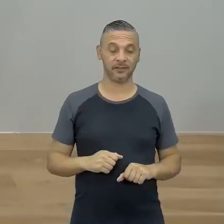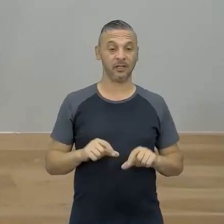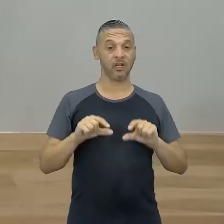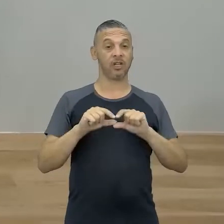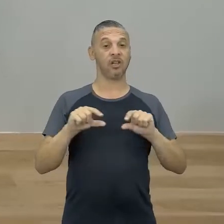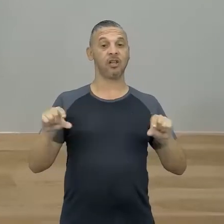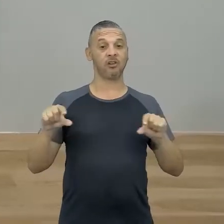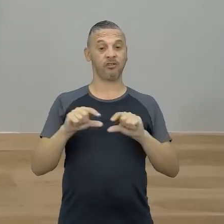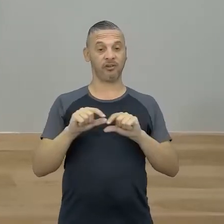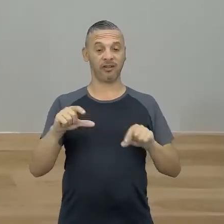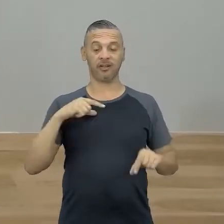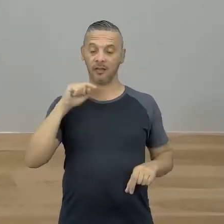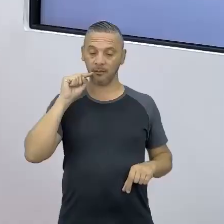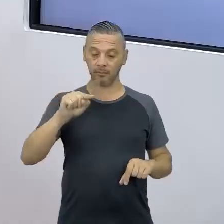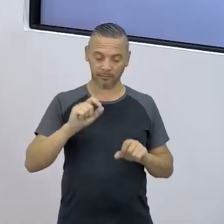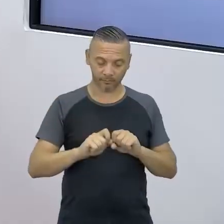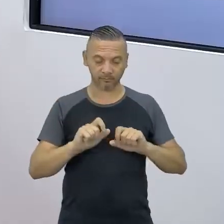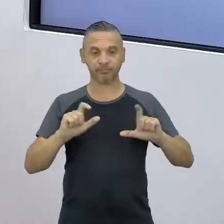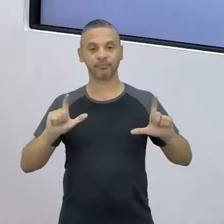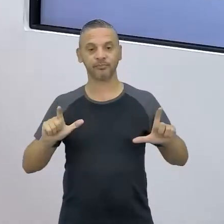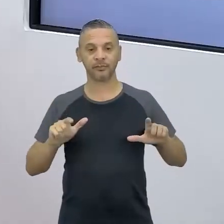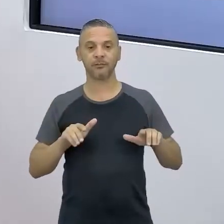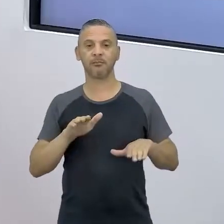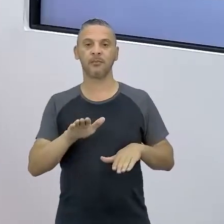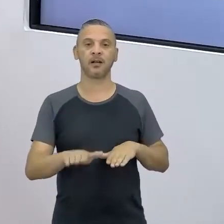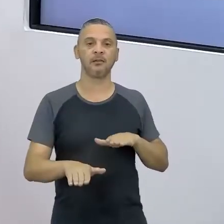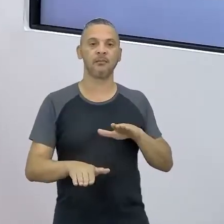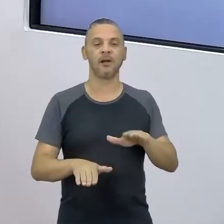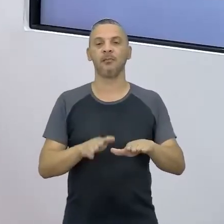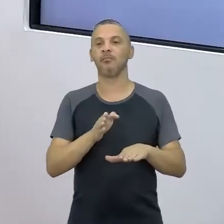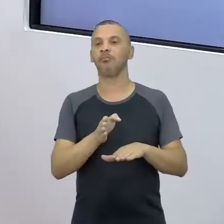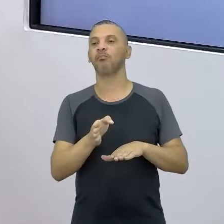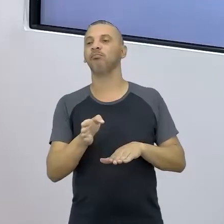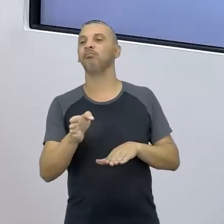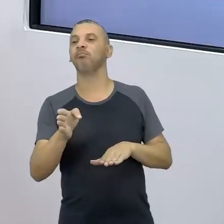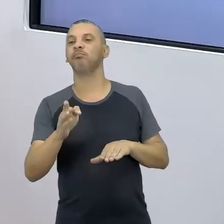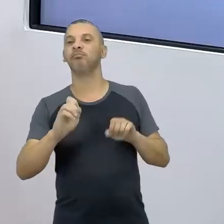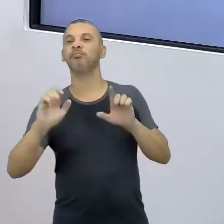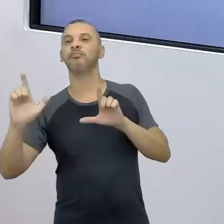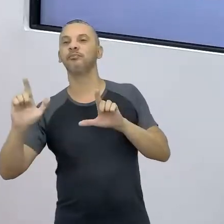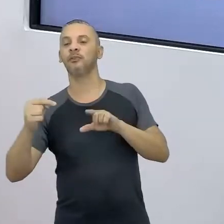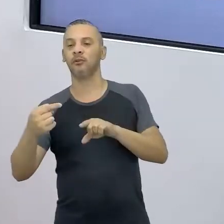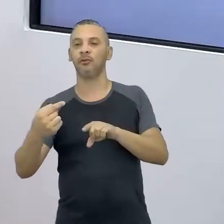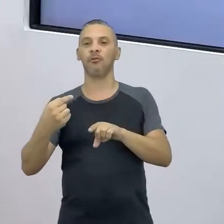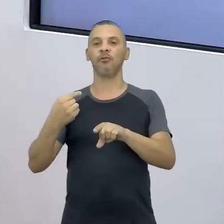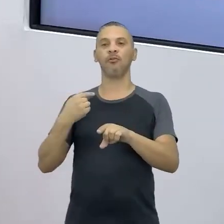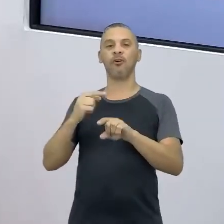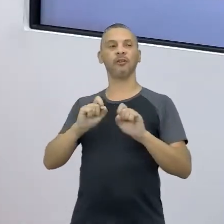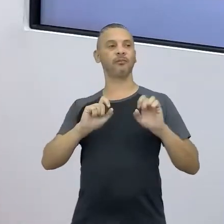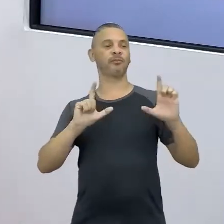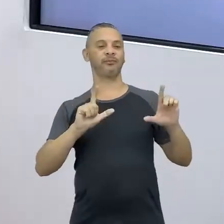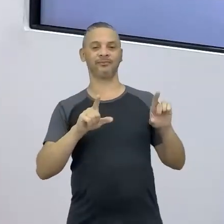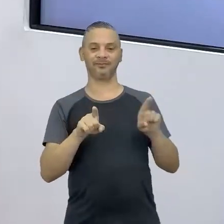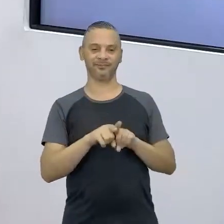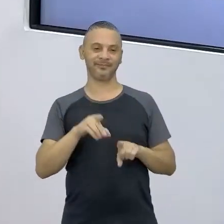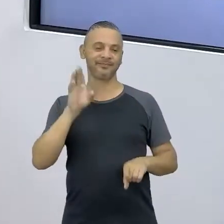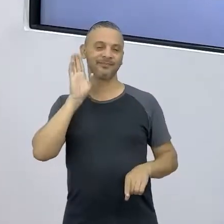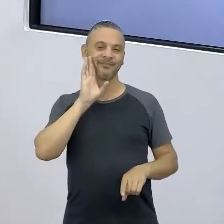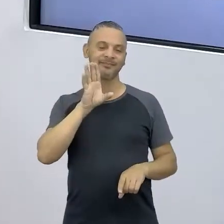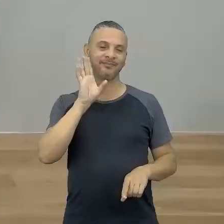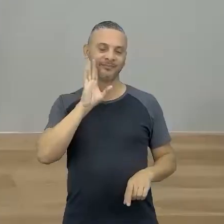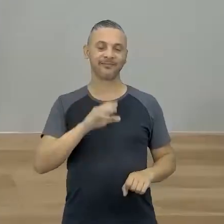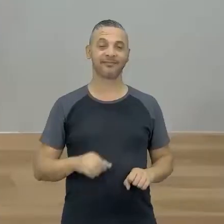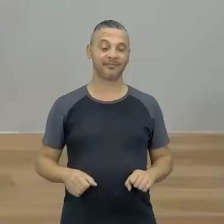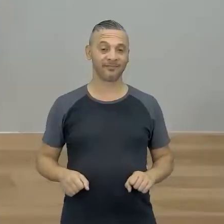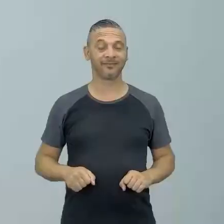legenda, você Sim, pode então. clicar na legenda, você tem os pezinhos no chão, você pode ir pra frente e pra trás, ficar no meio. Gente, eu achei isso fantástico. Sim,